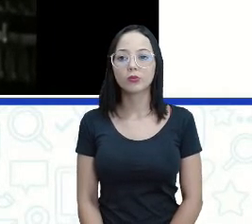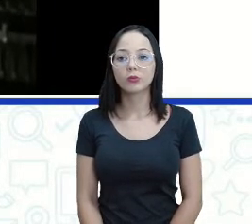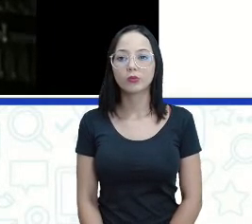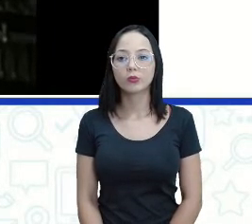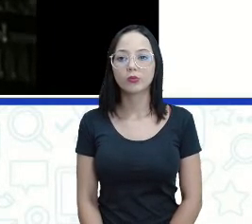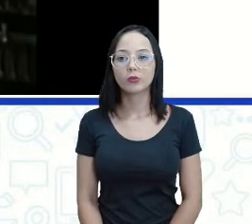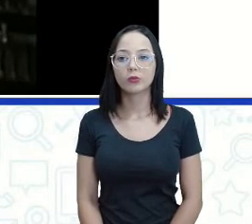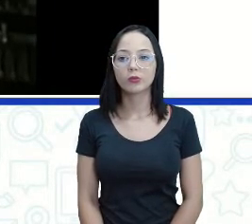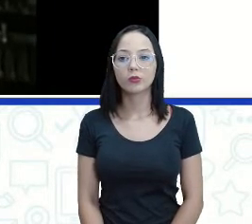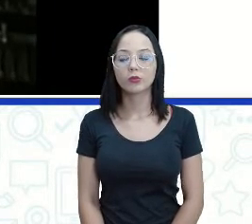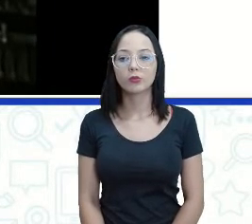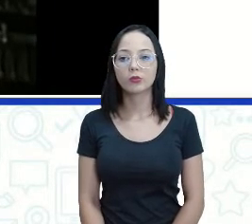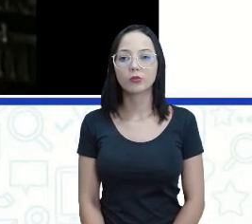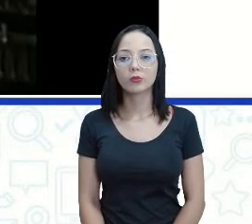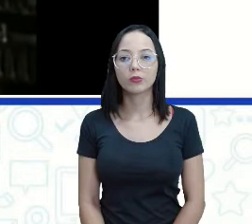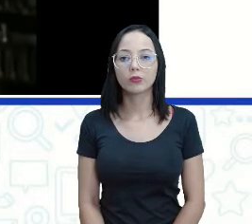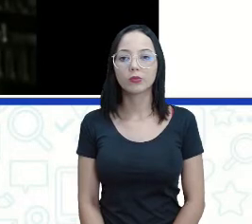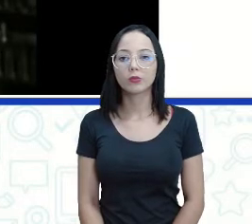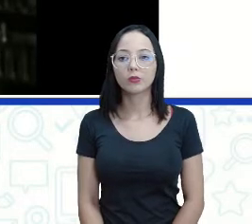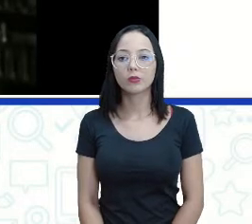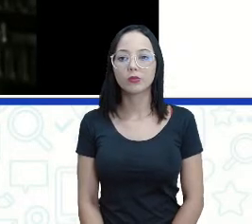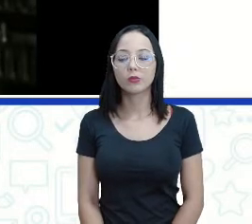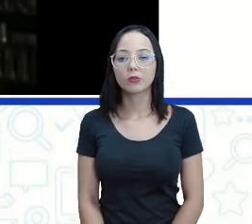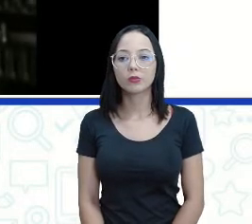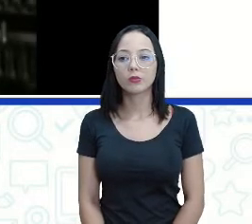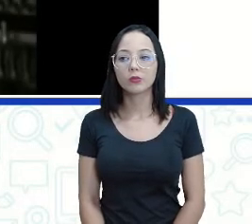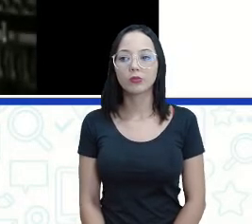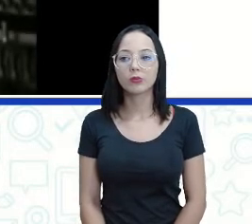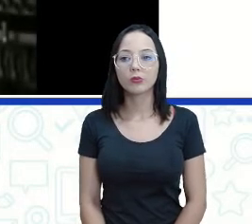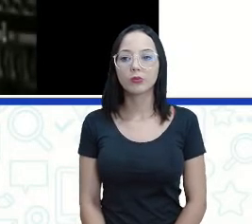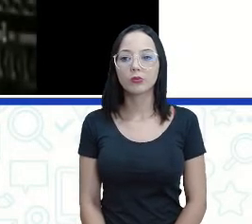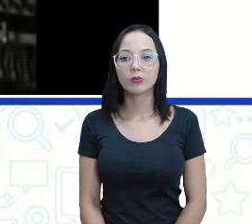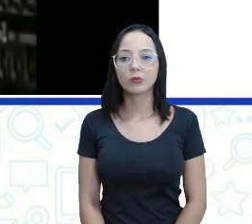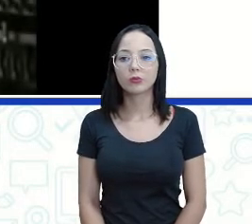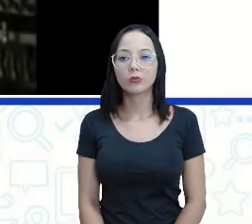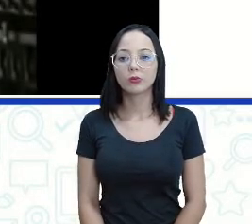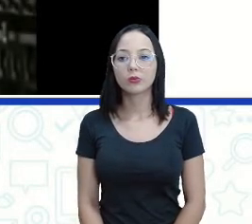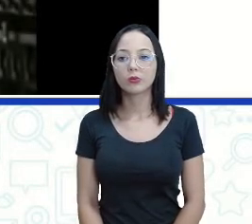Mac. Mais velocidade. 7x4.